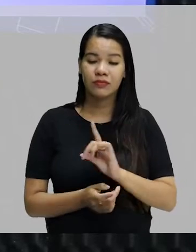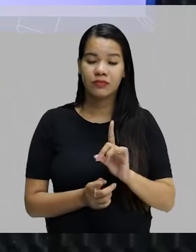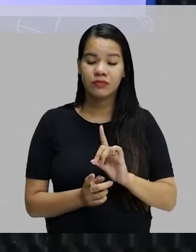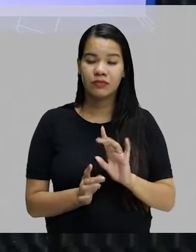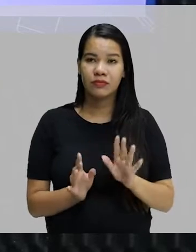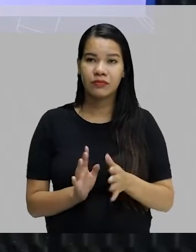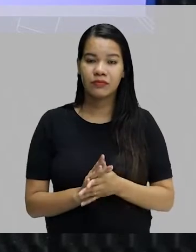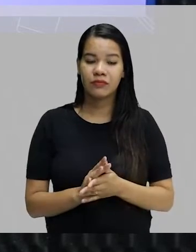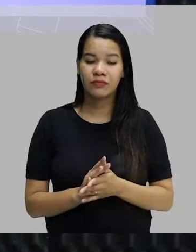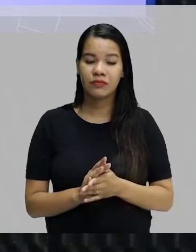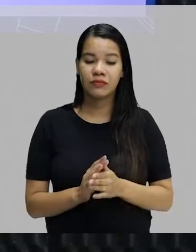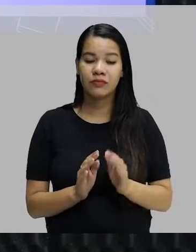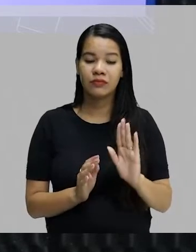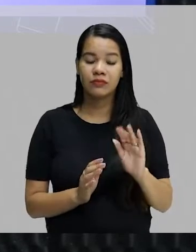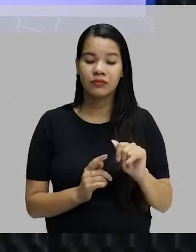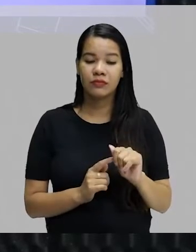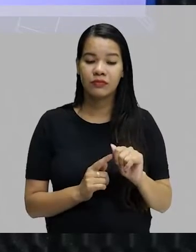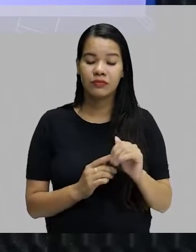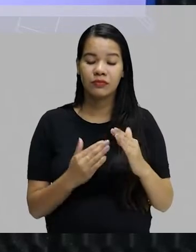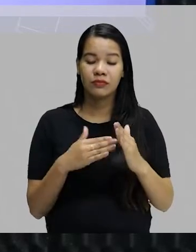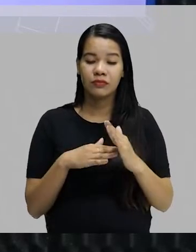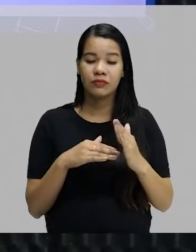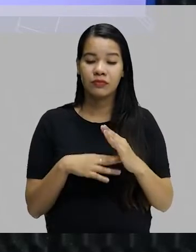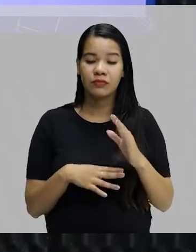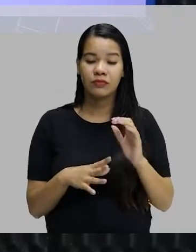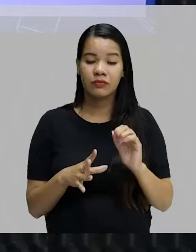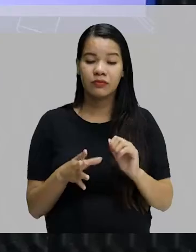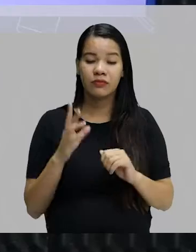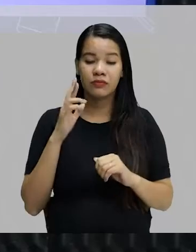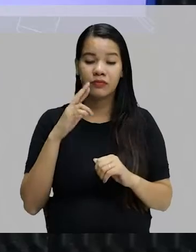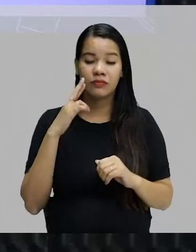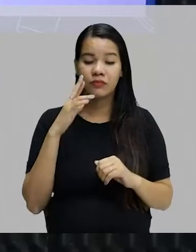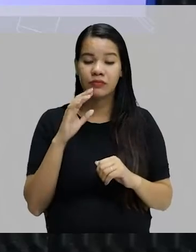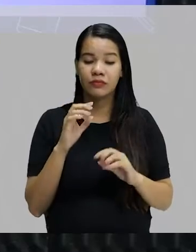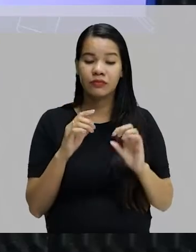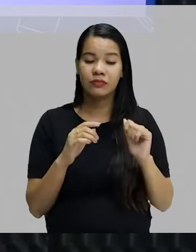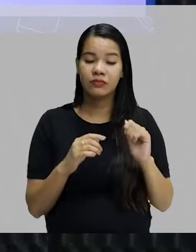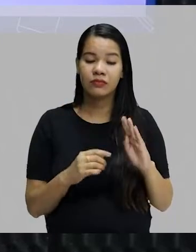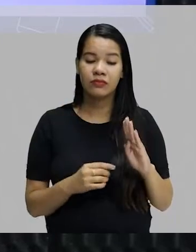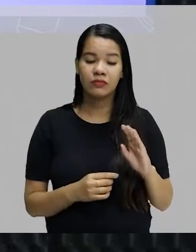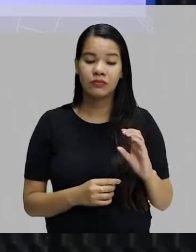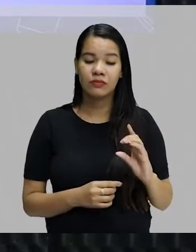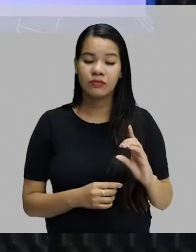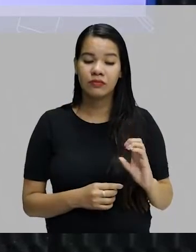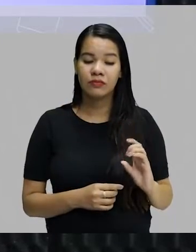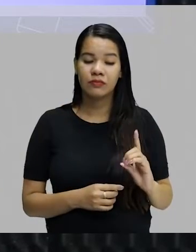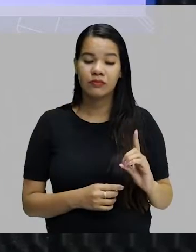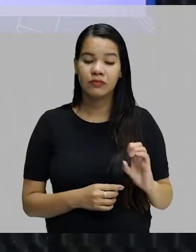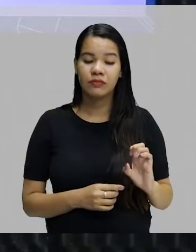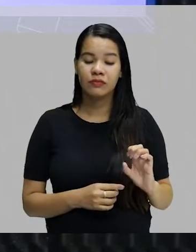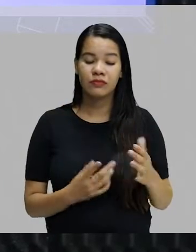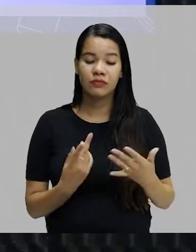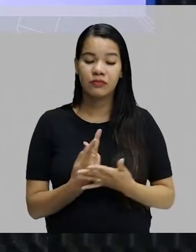A esse limite da razão, cada um vai desqualificando essas alternativas, vai sobrar a letra